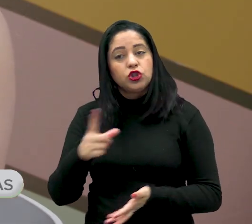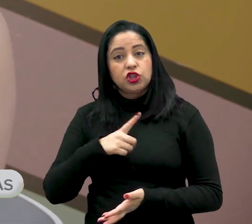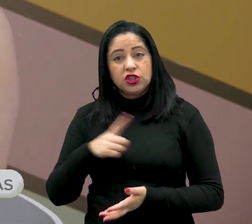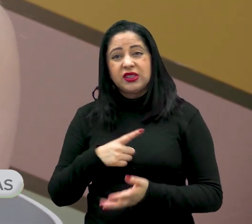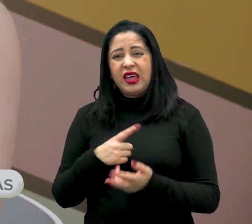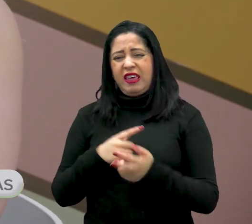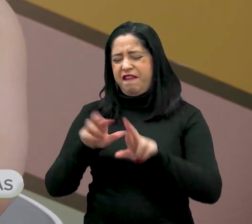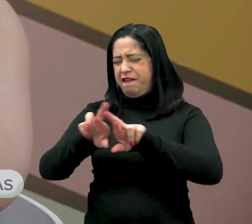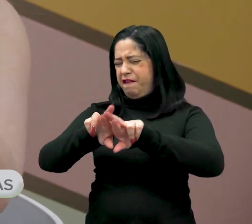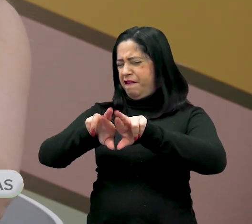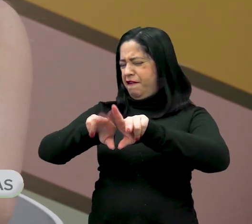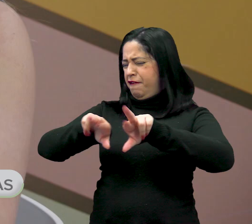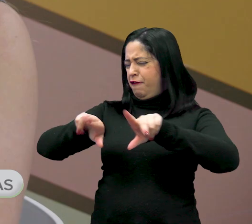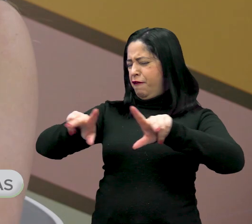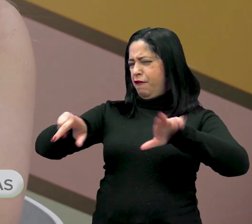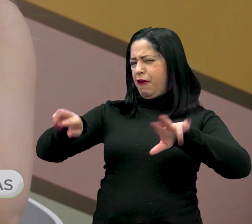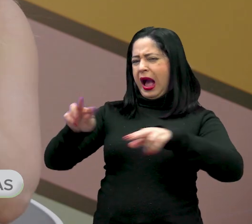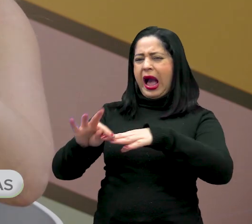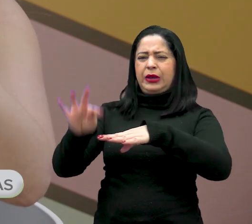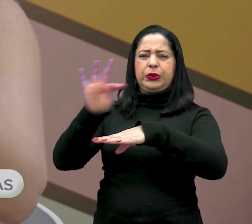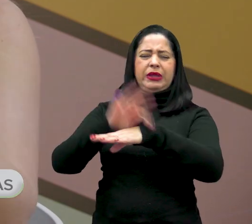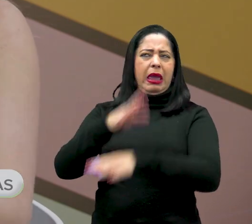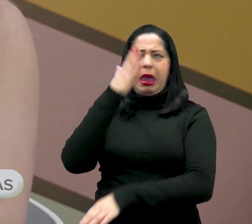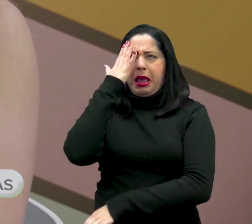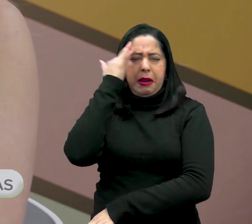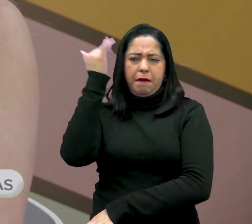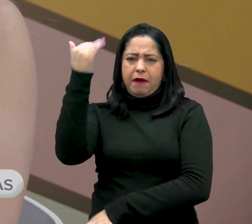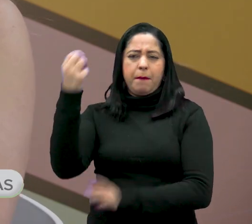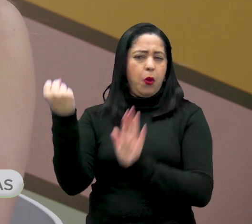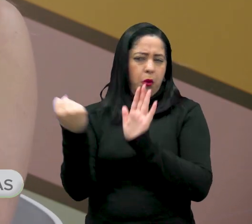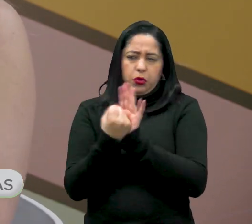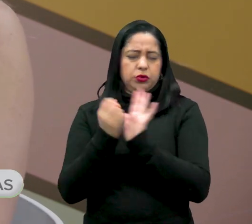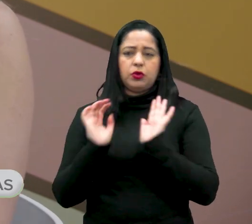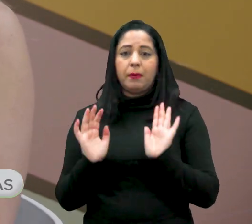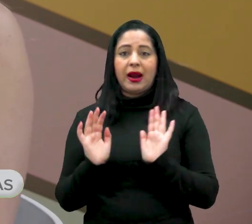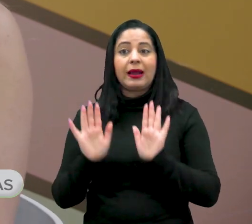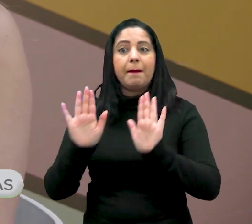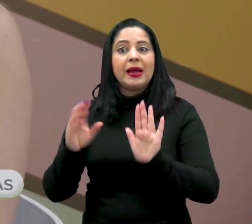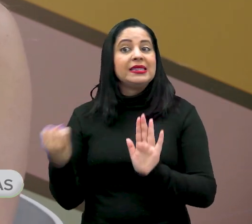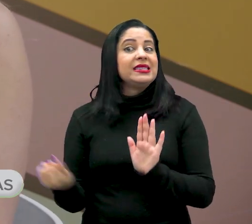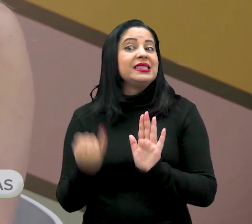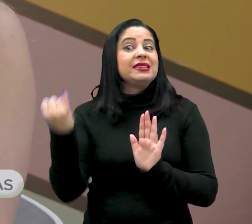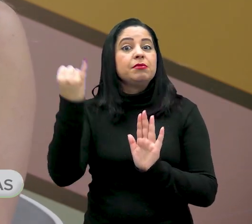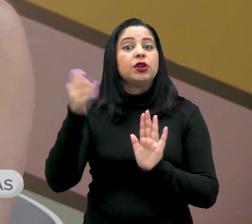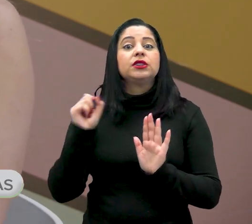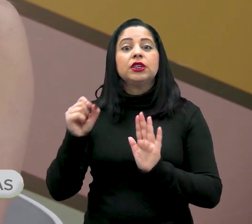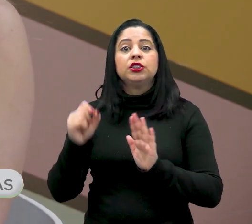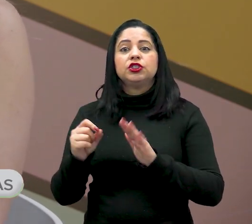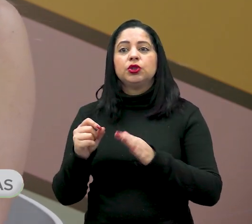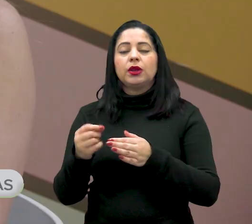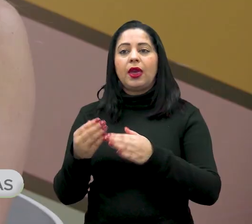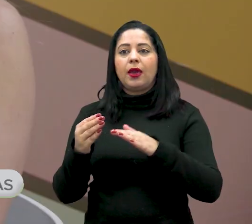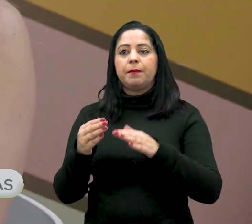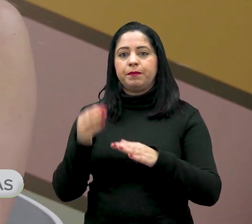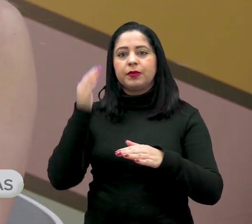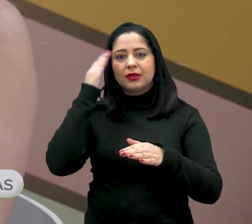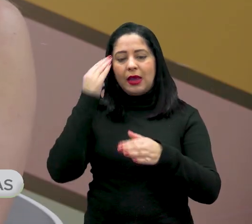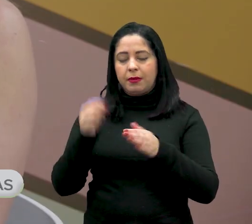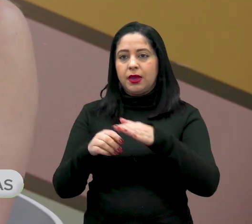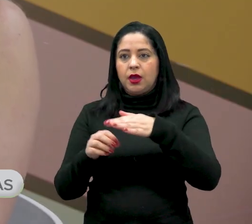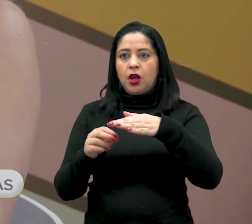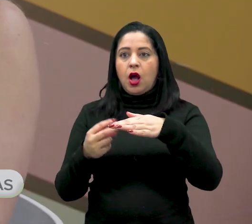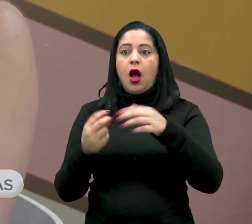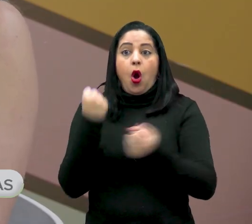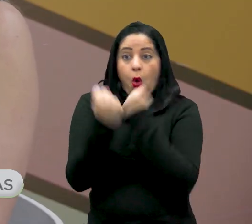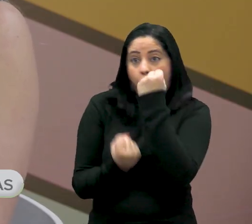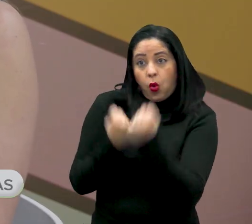no mercado, tem as que são mais famosas, enfim. É importante colocar no pé e testar. Para correr, não pode ser um solado